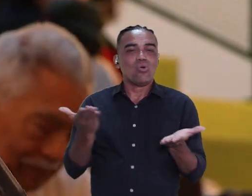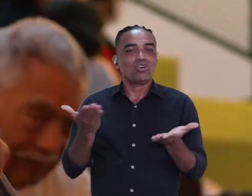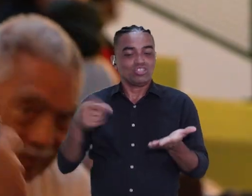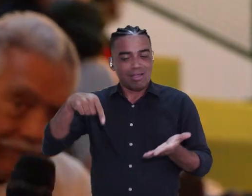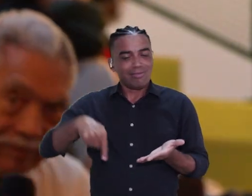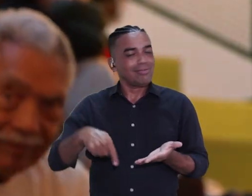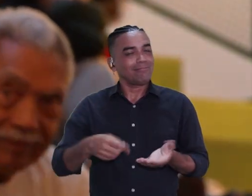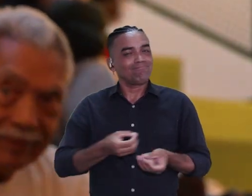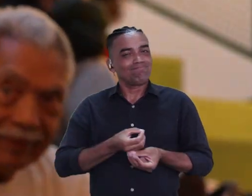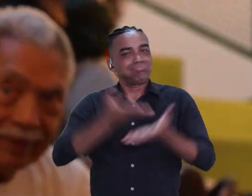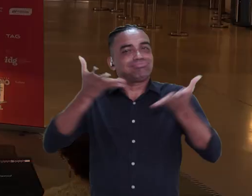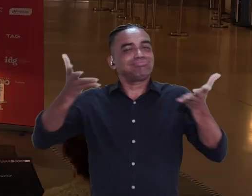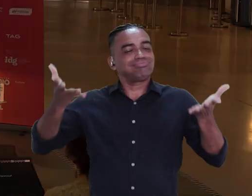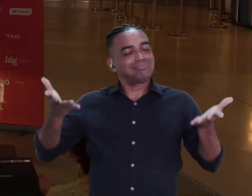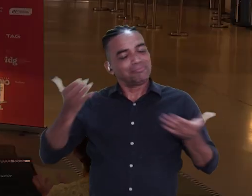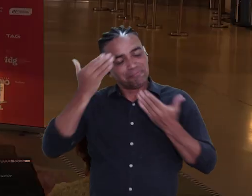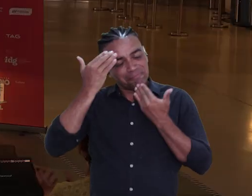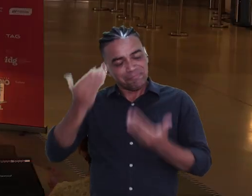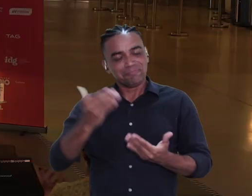dando.